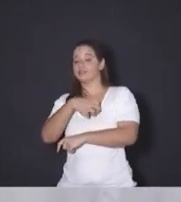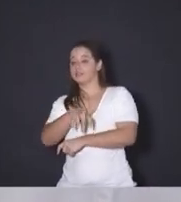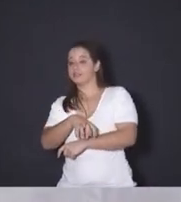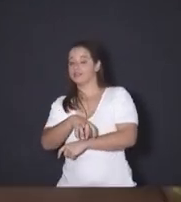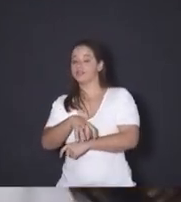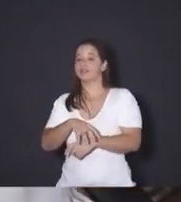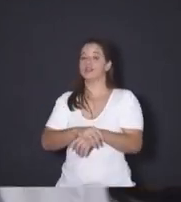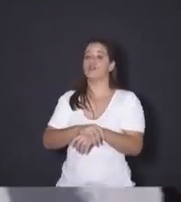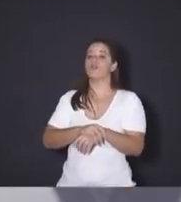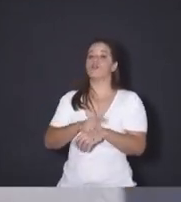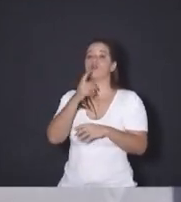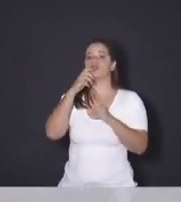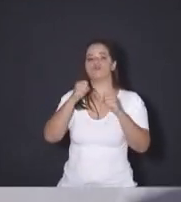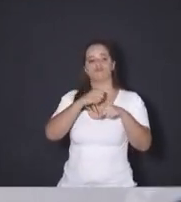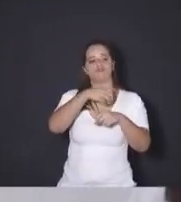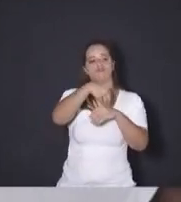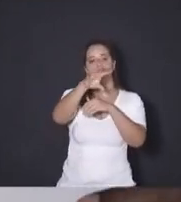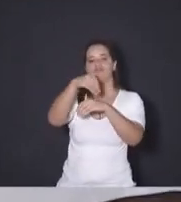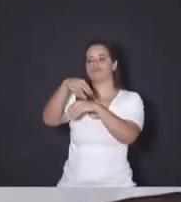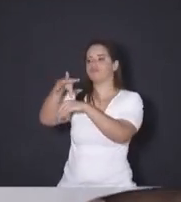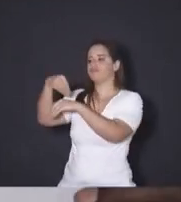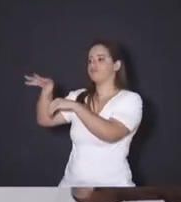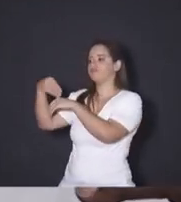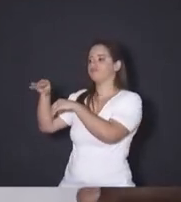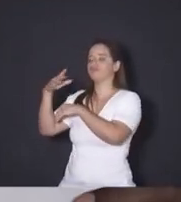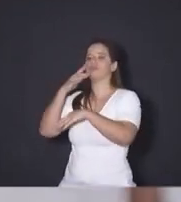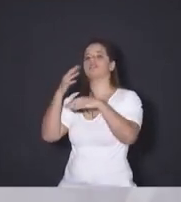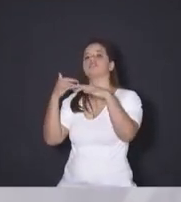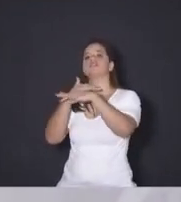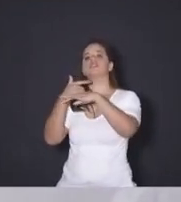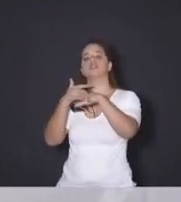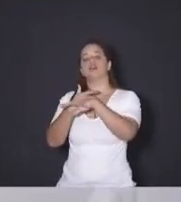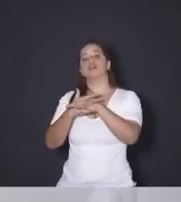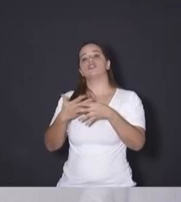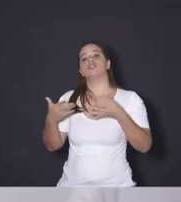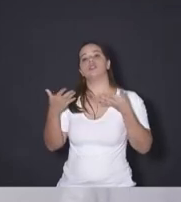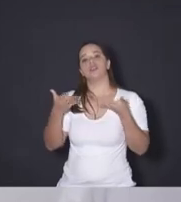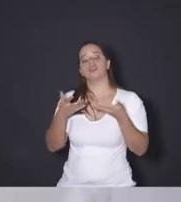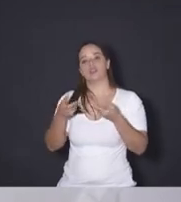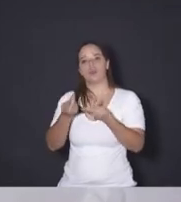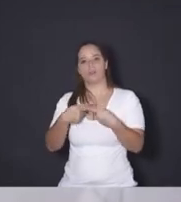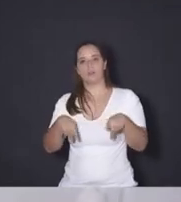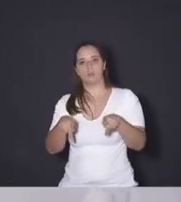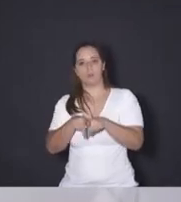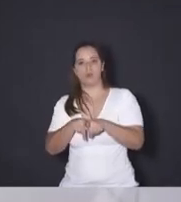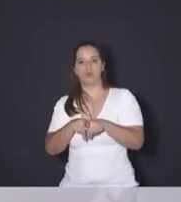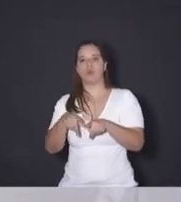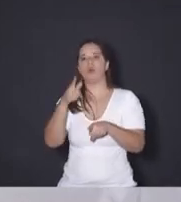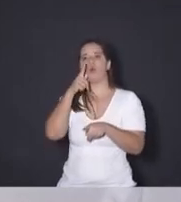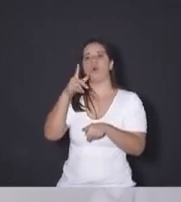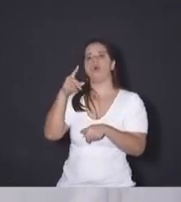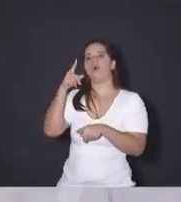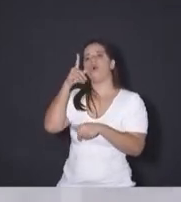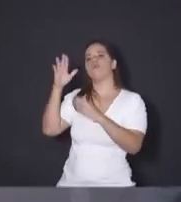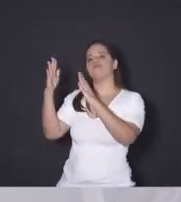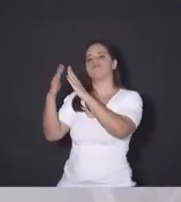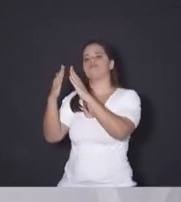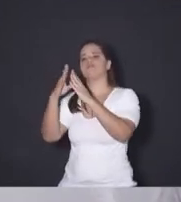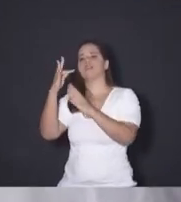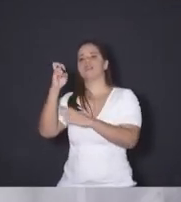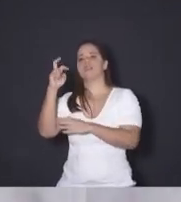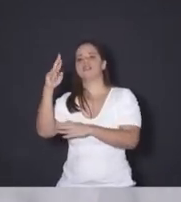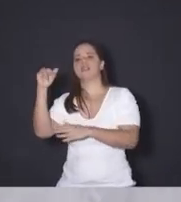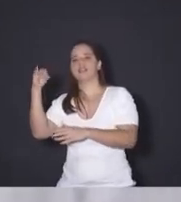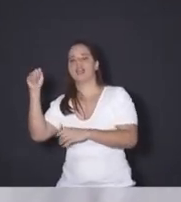e espalhar essas fotos por toda a cidade então o povo de santo né todo mundo de de terreiros de candomblé